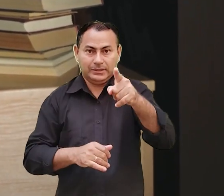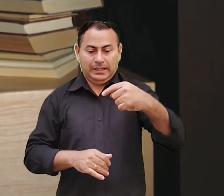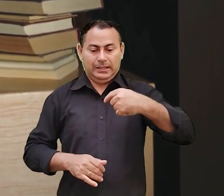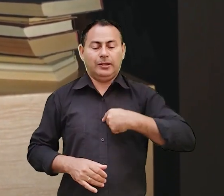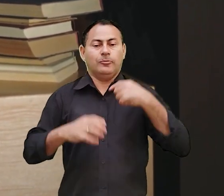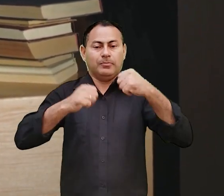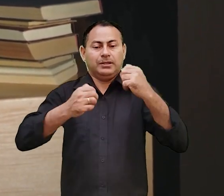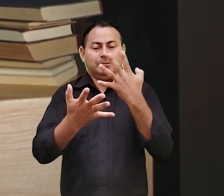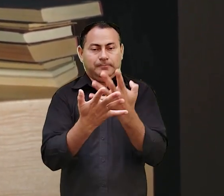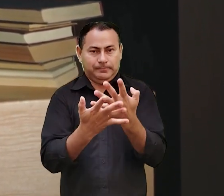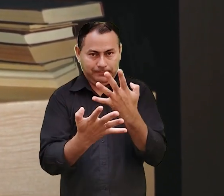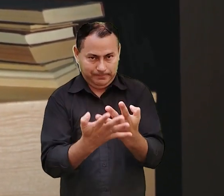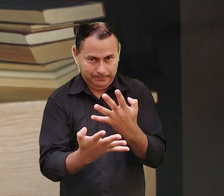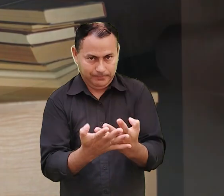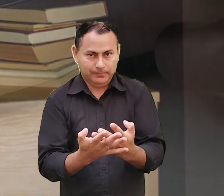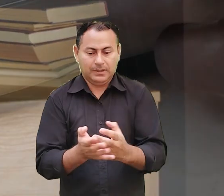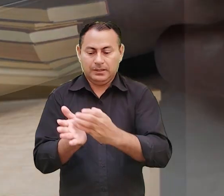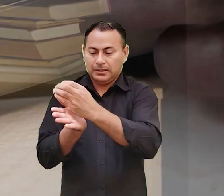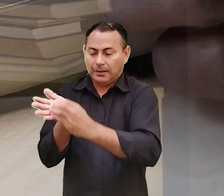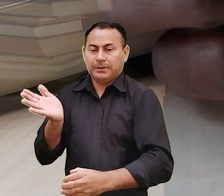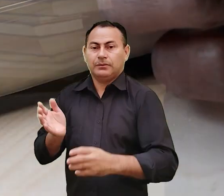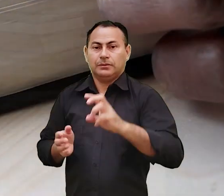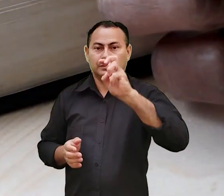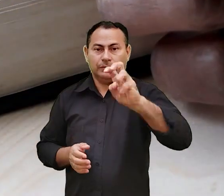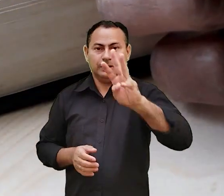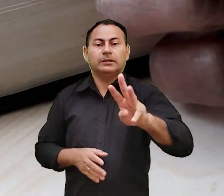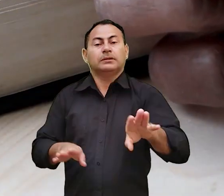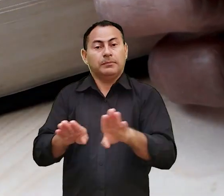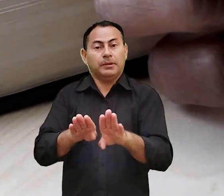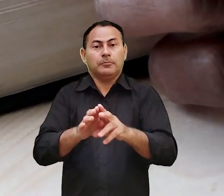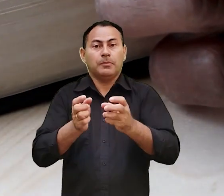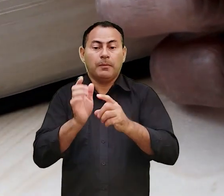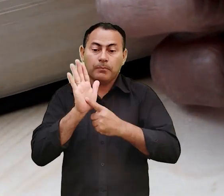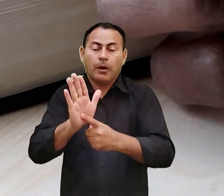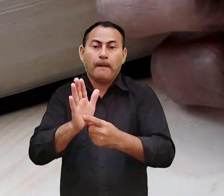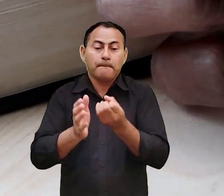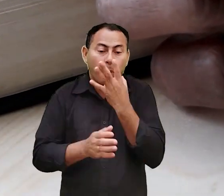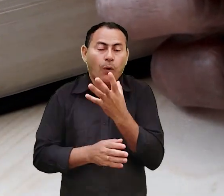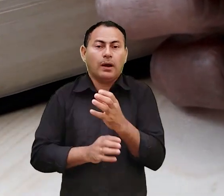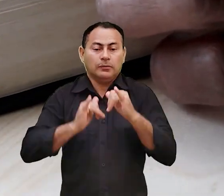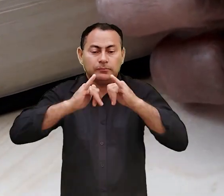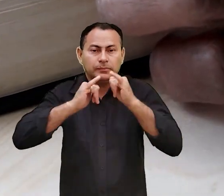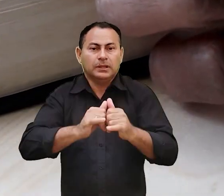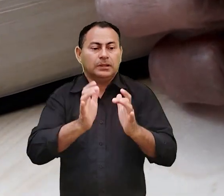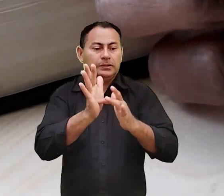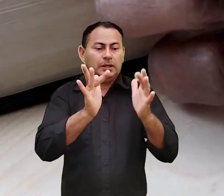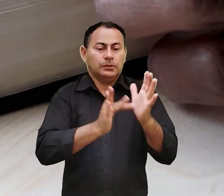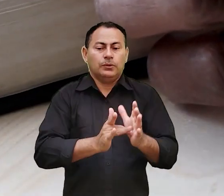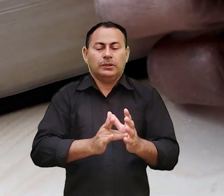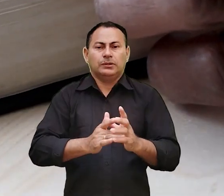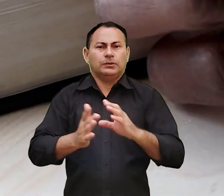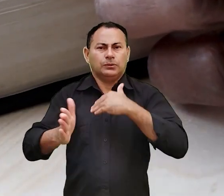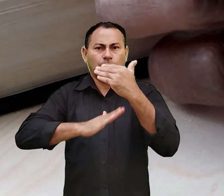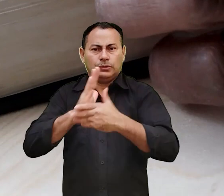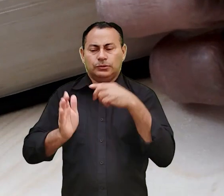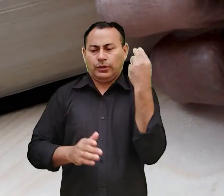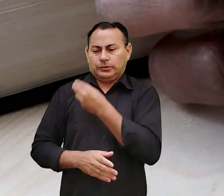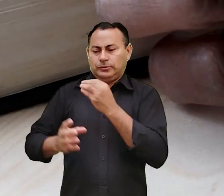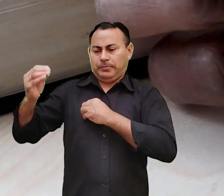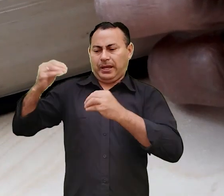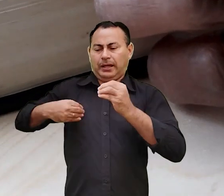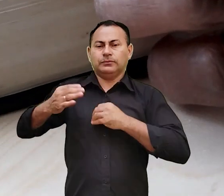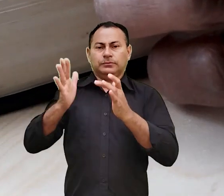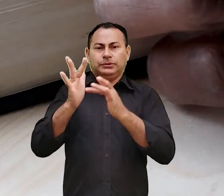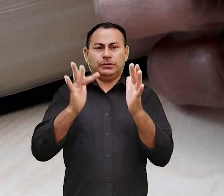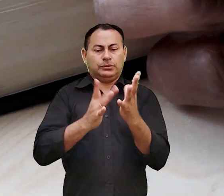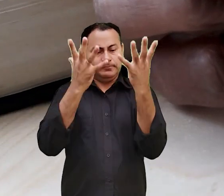e eu precisamos confessar. Este capítulo também traz a boa notícia de que Deus colocou sobre Jesus Cristo a iniquidade de todos